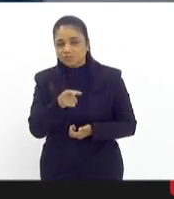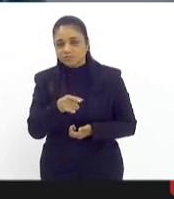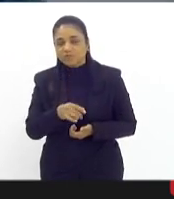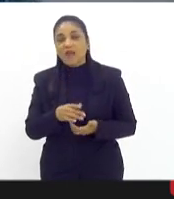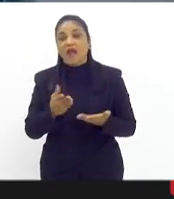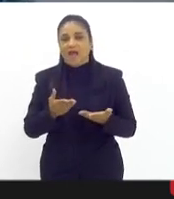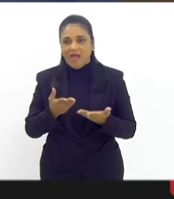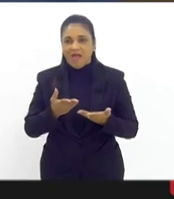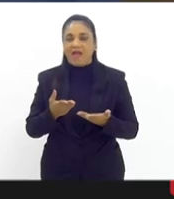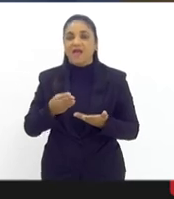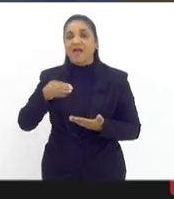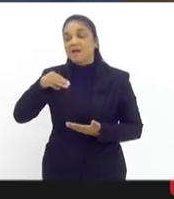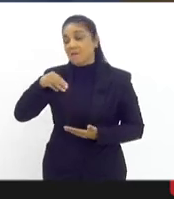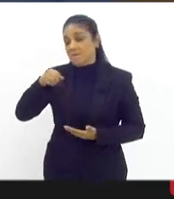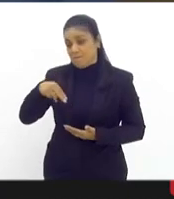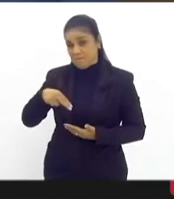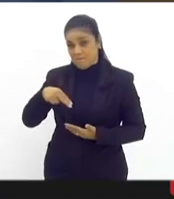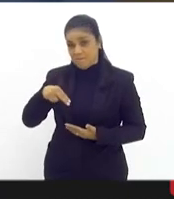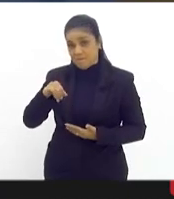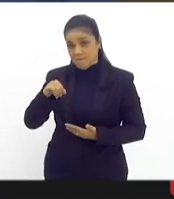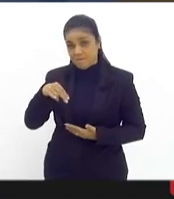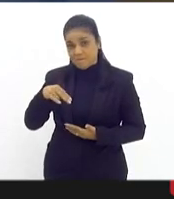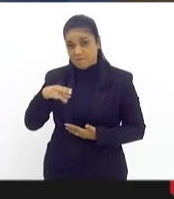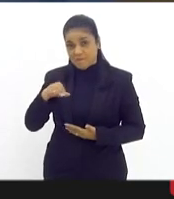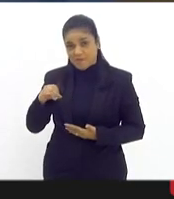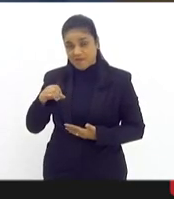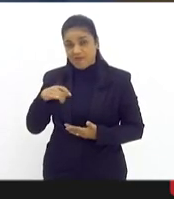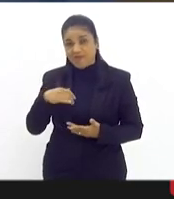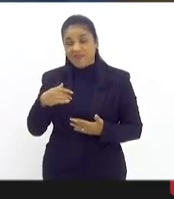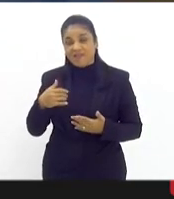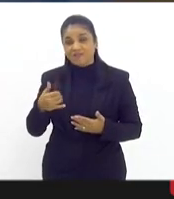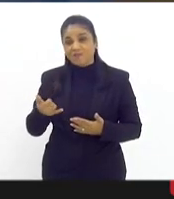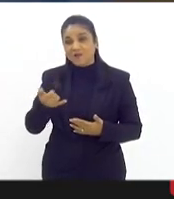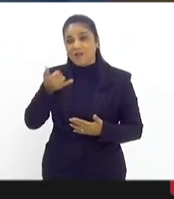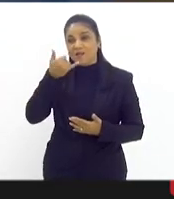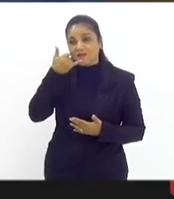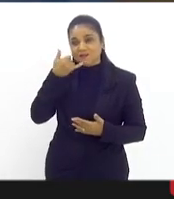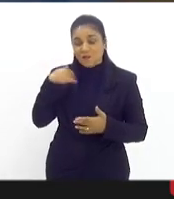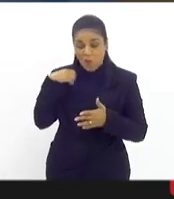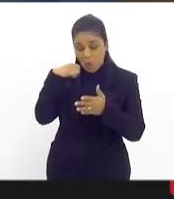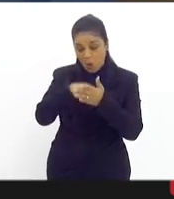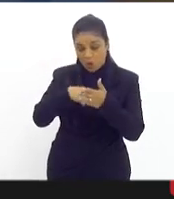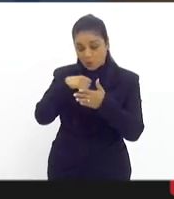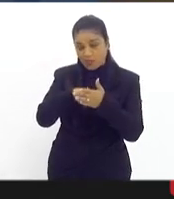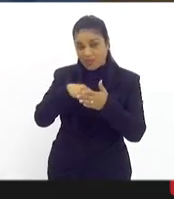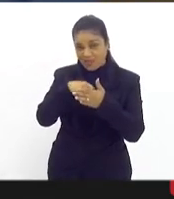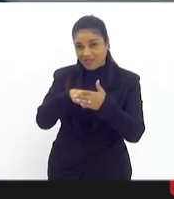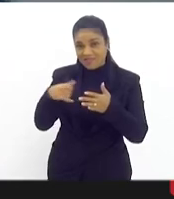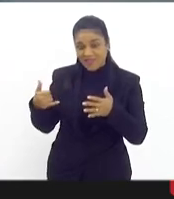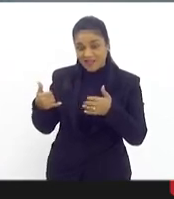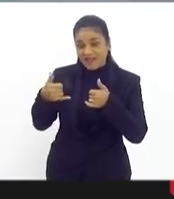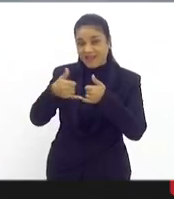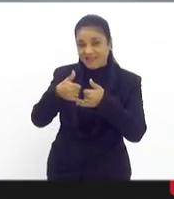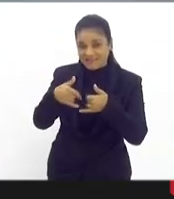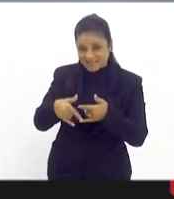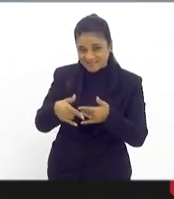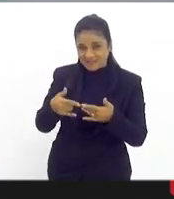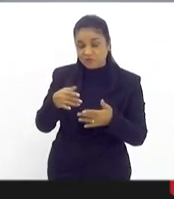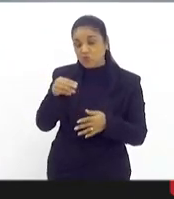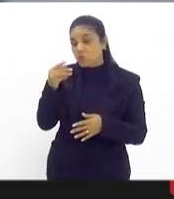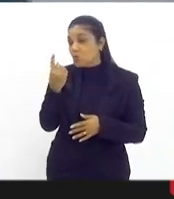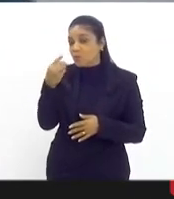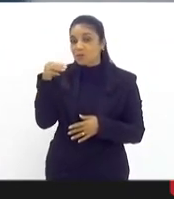Oi. Agora. Mink, diga. Eu senti a ligação de Gilmar Mendes. Como eu estou na luta aqui, eu tive que atender ele e falar, ministro, um minutinho